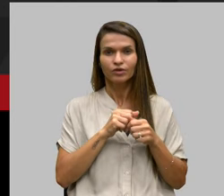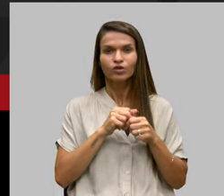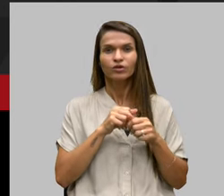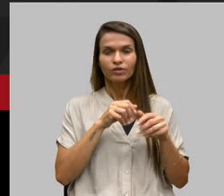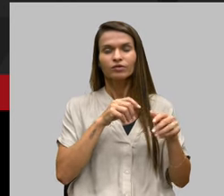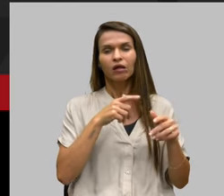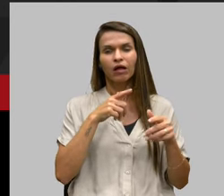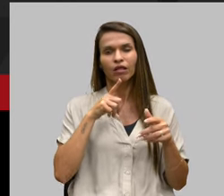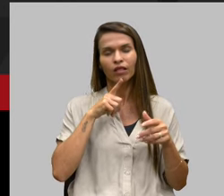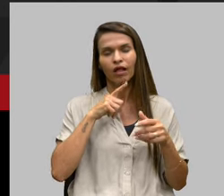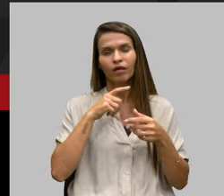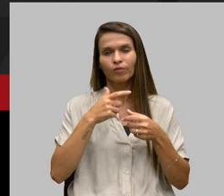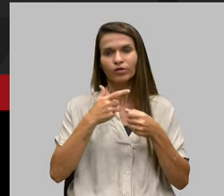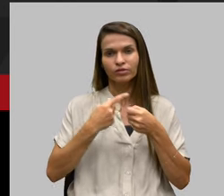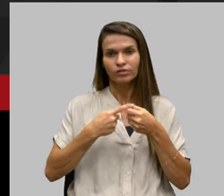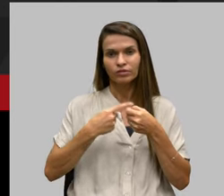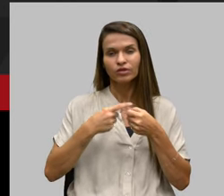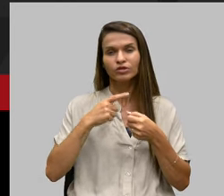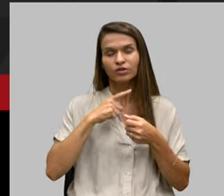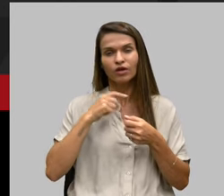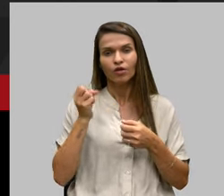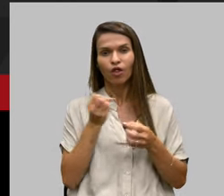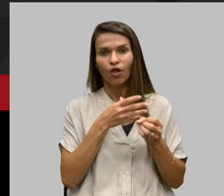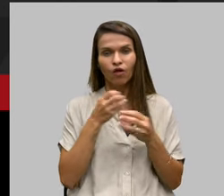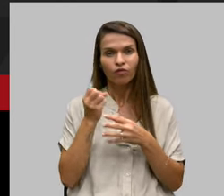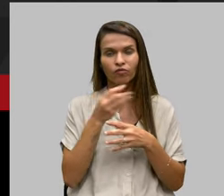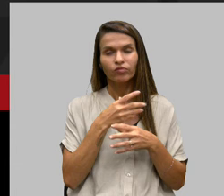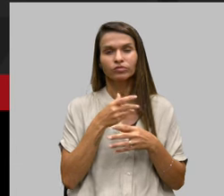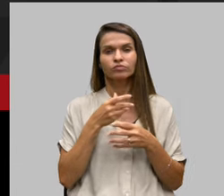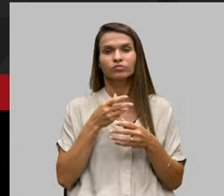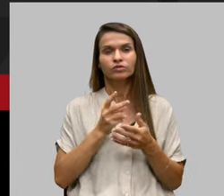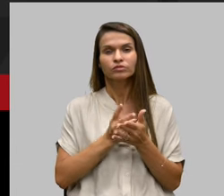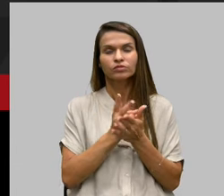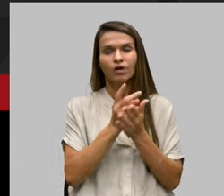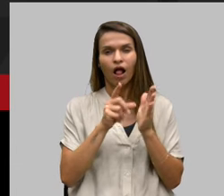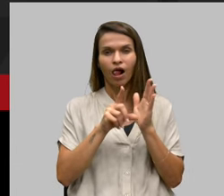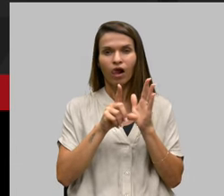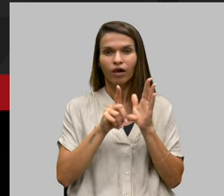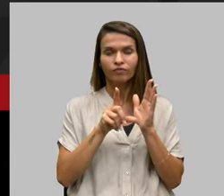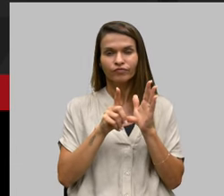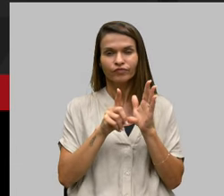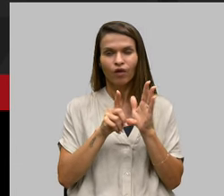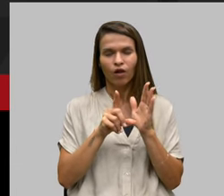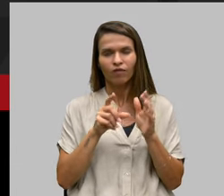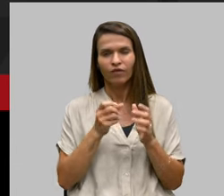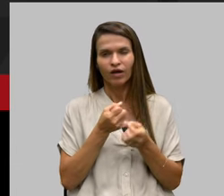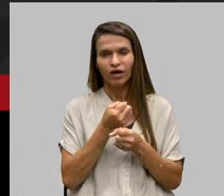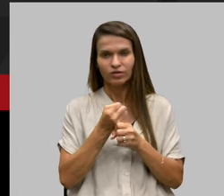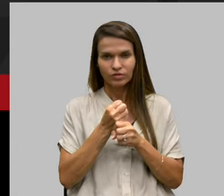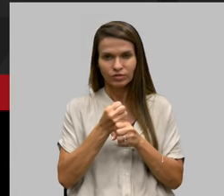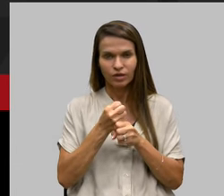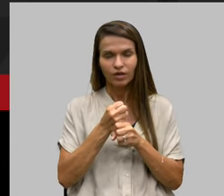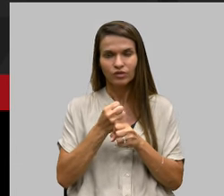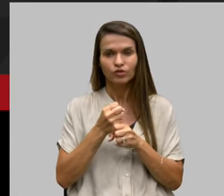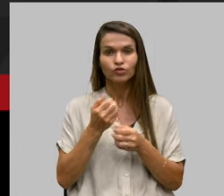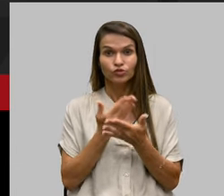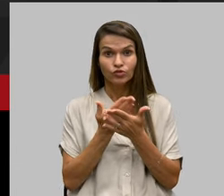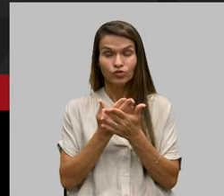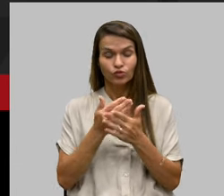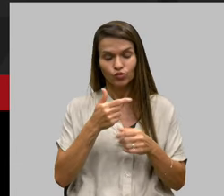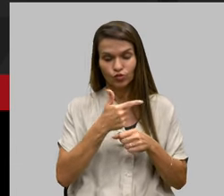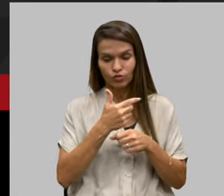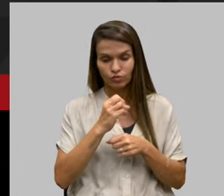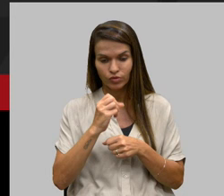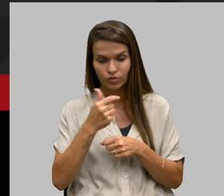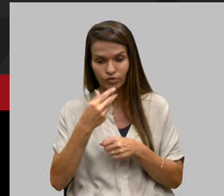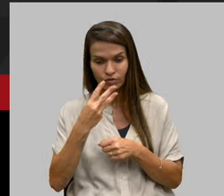eh que já renovou a sua concessão durante vários anos e segundo os estudos técnicos da geologia a partir de 2030 não há mais